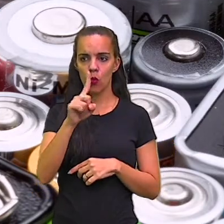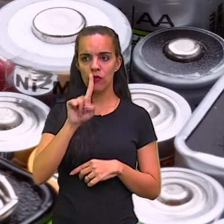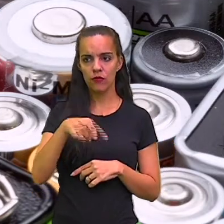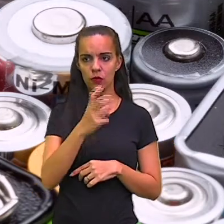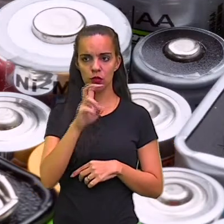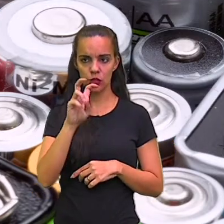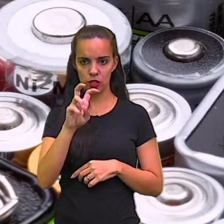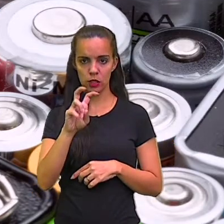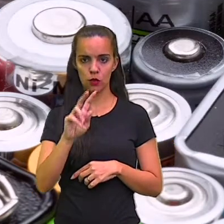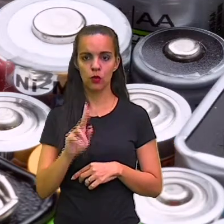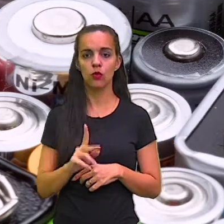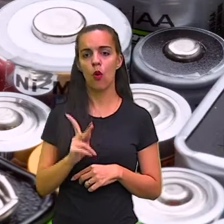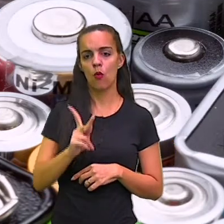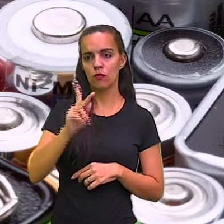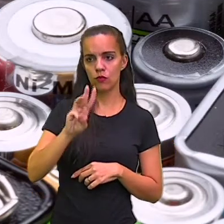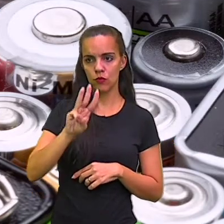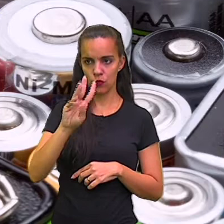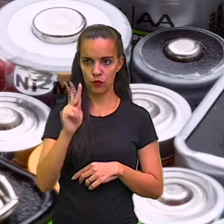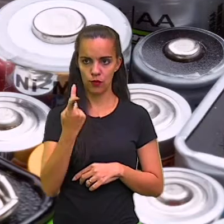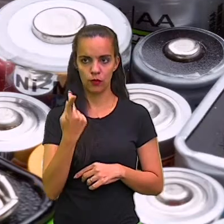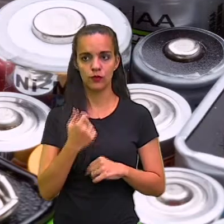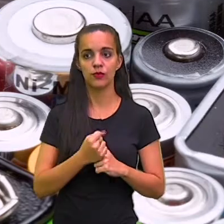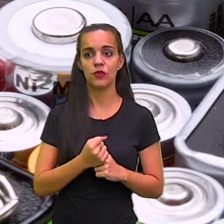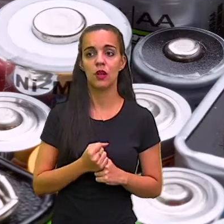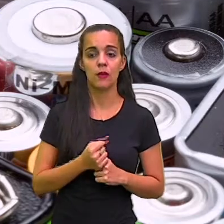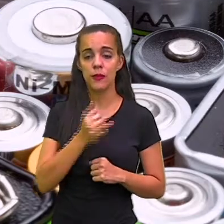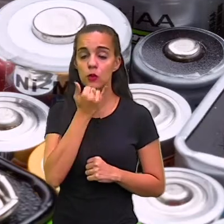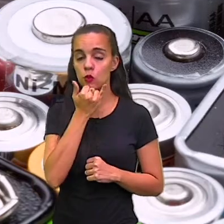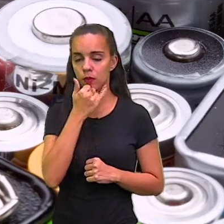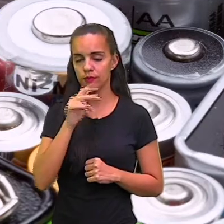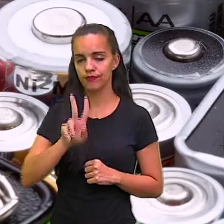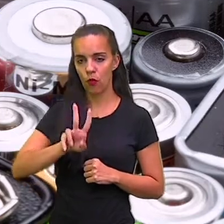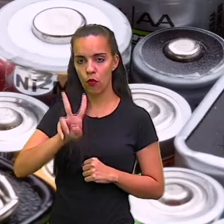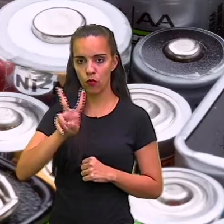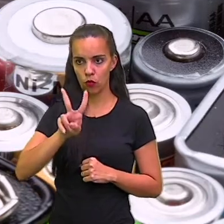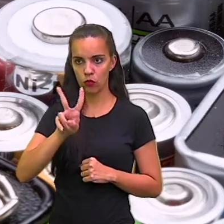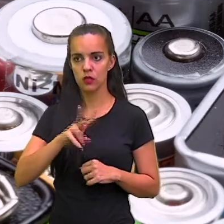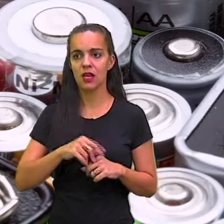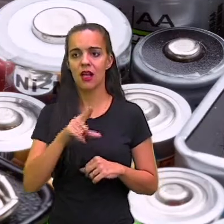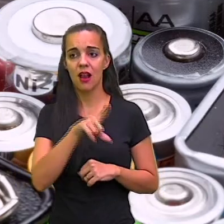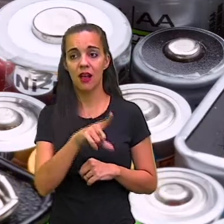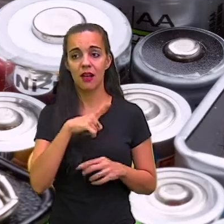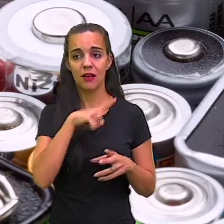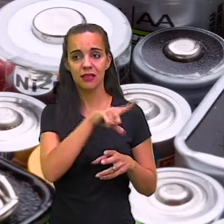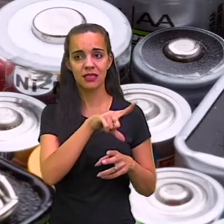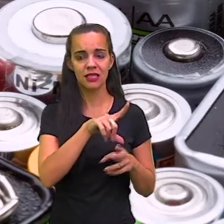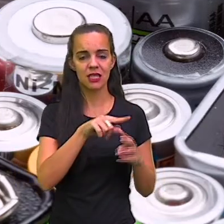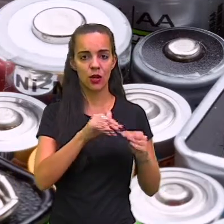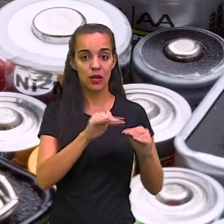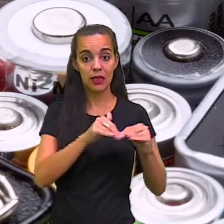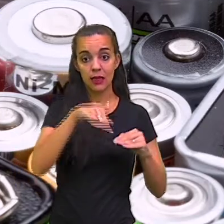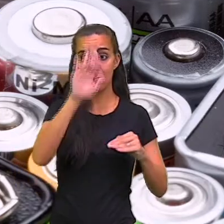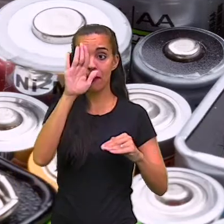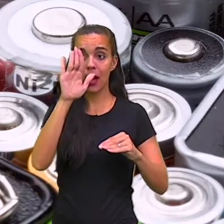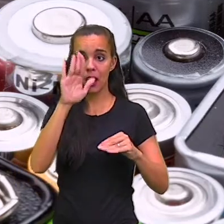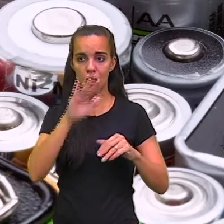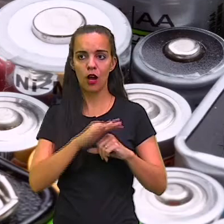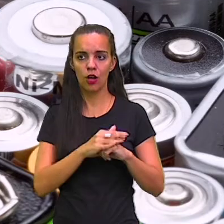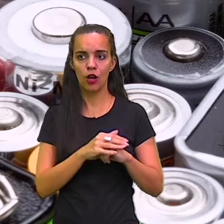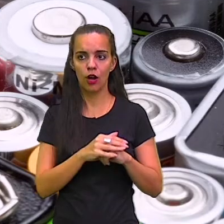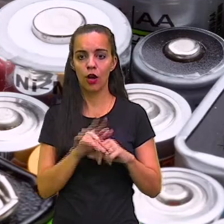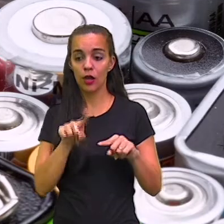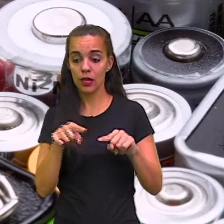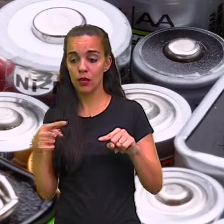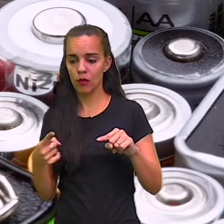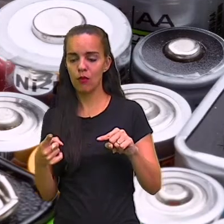1,5 volts o potencial elétrico do Polo positivo ele é maior do que eu não